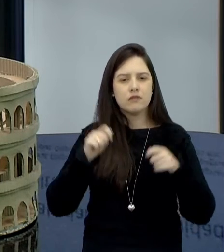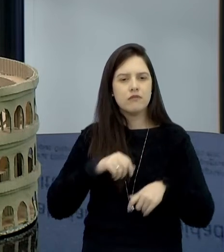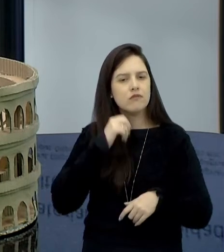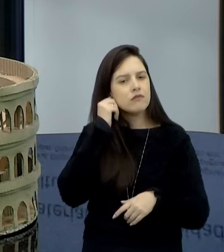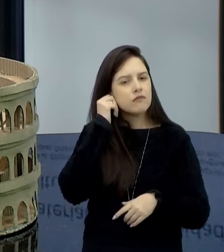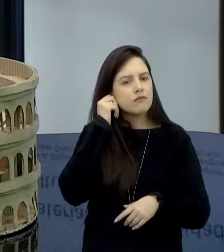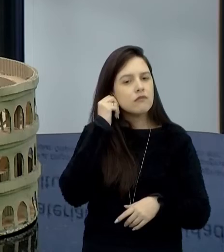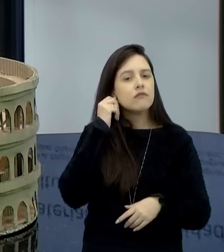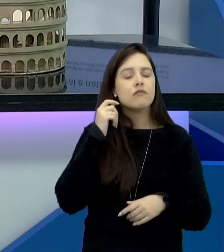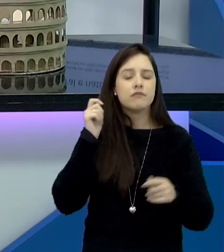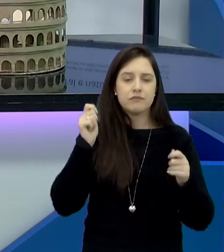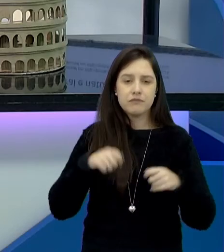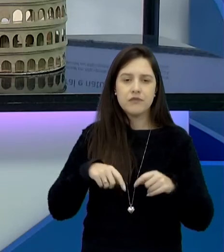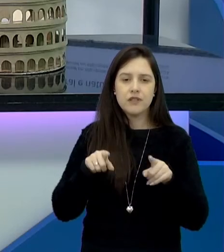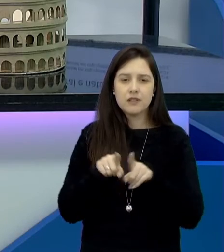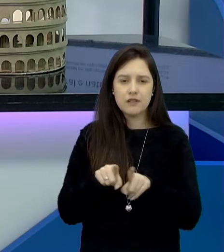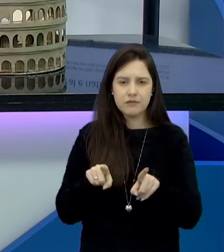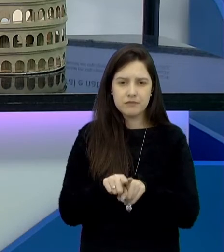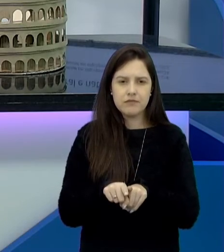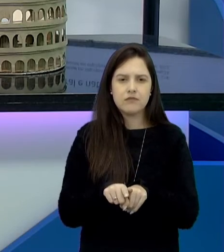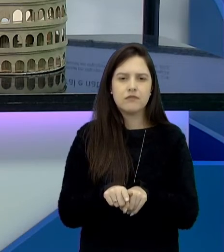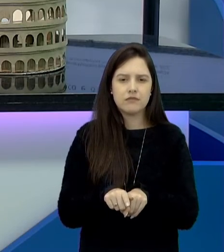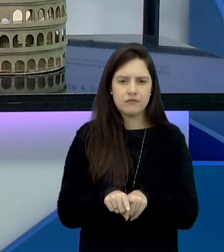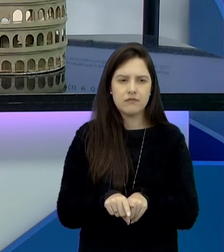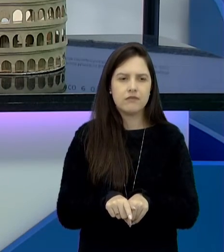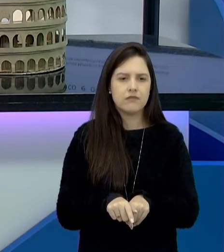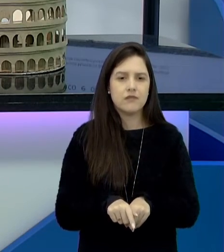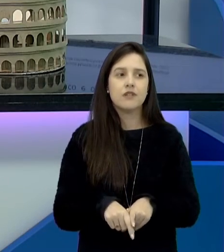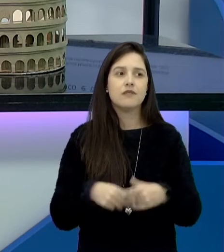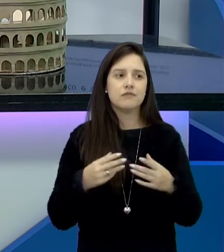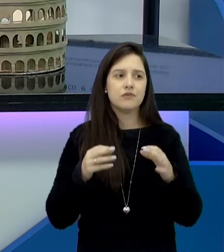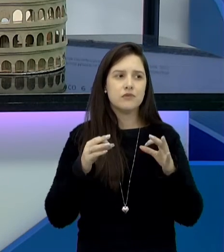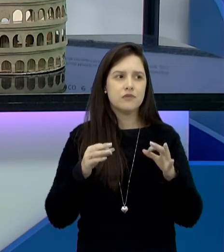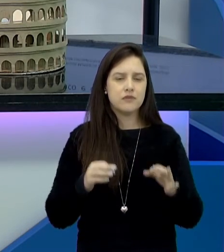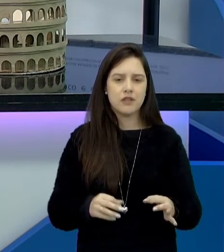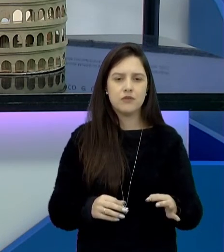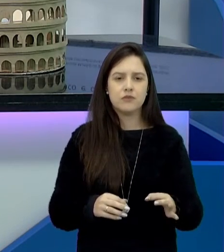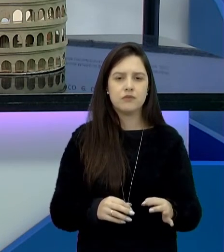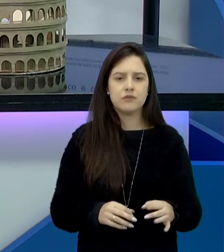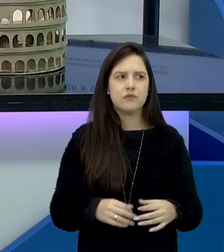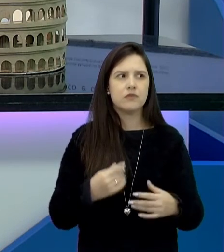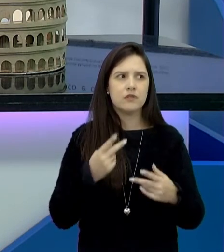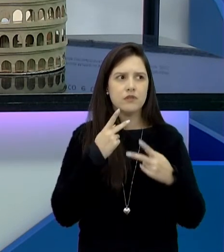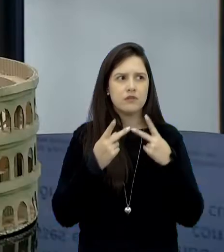espécie humana, né? Sim, de outras espécies, né? De outras espécies, é verdade. A